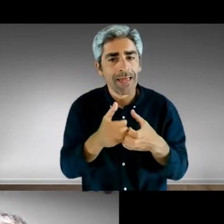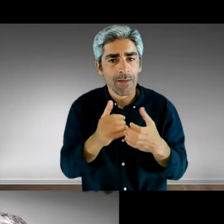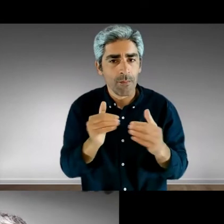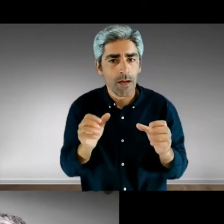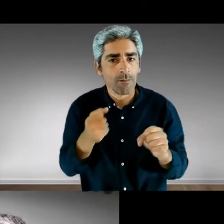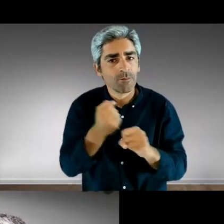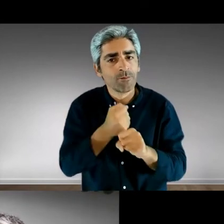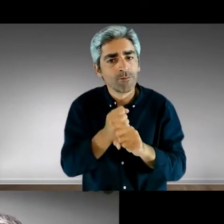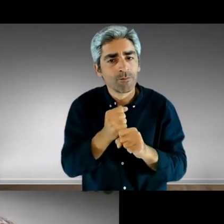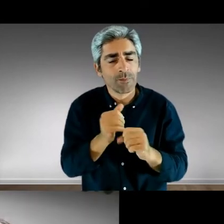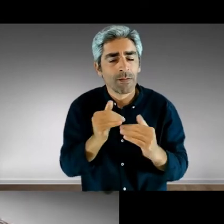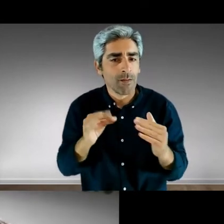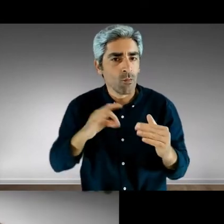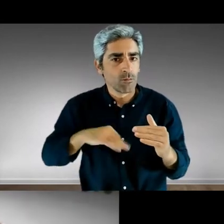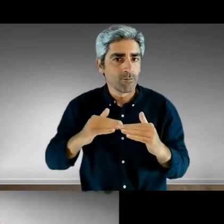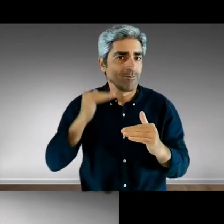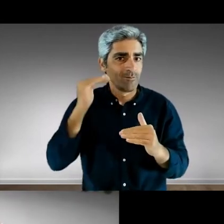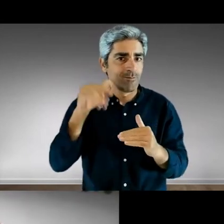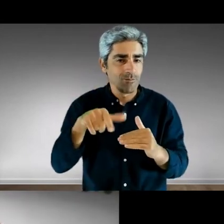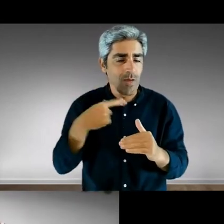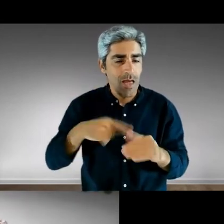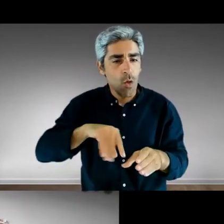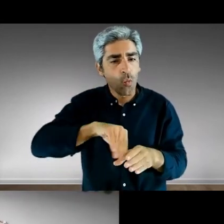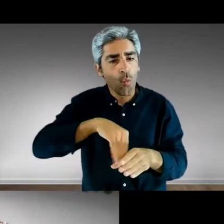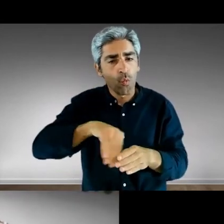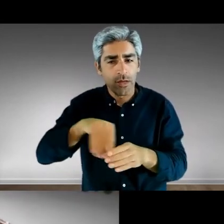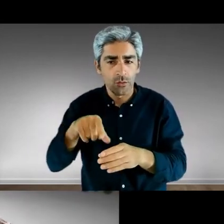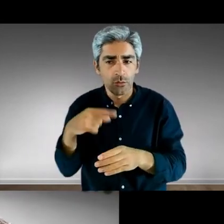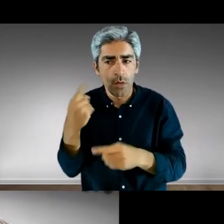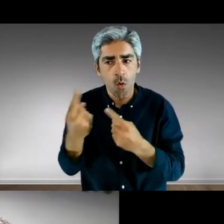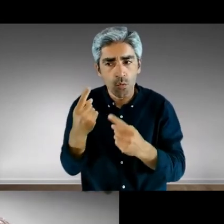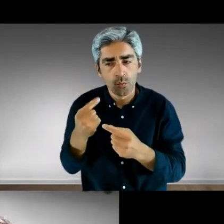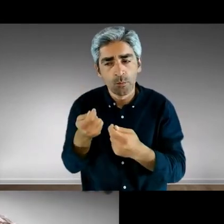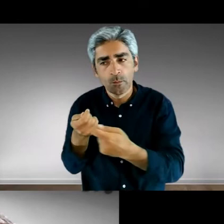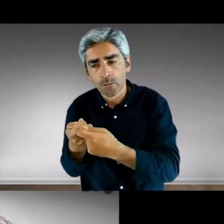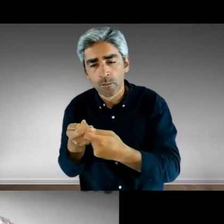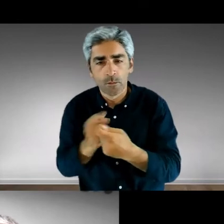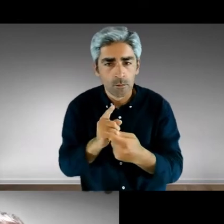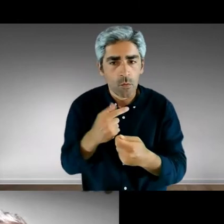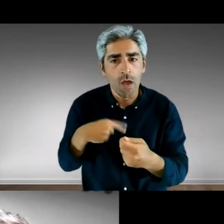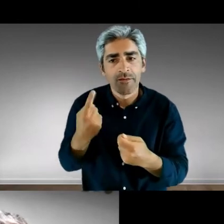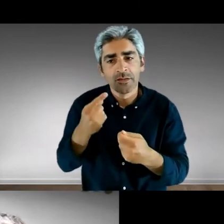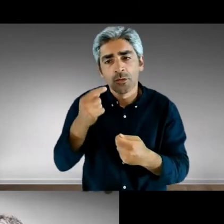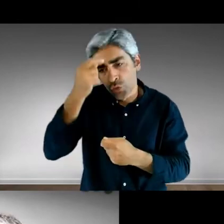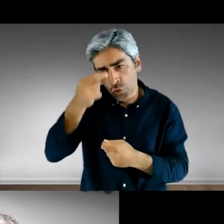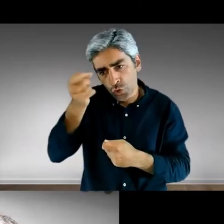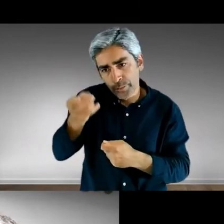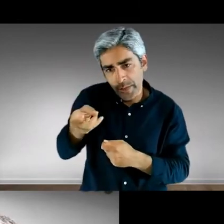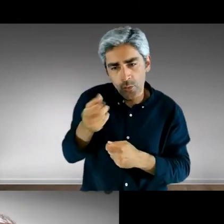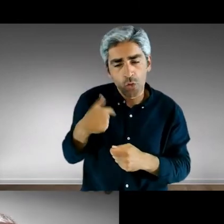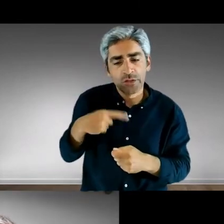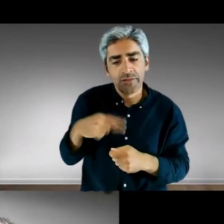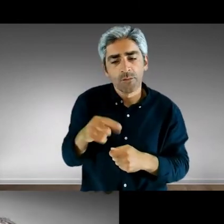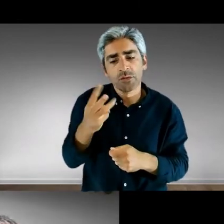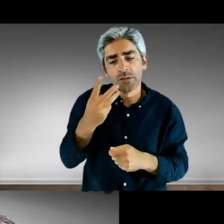ocorrer em diferentes contextos, mas há contextos que têm uma determinada características que nós muitas vezes não respeitamos. Nós tivemos aqui 3 pessoas antes de mim